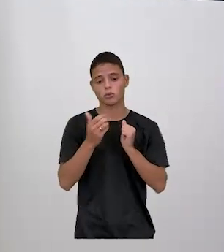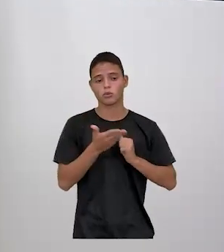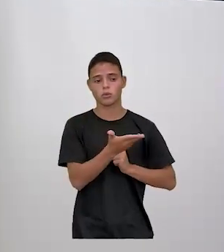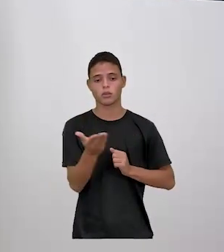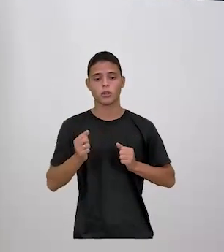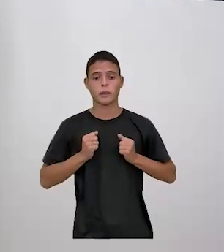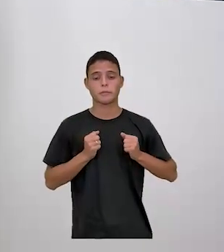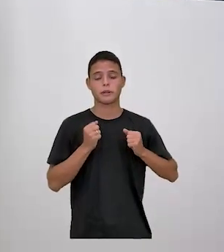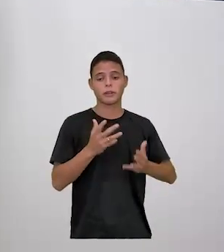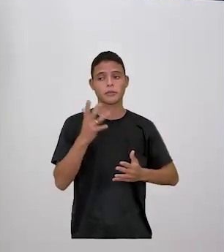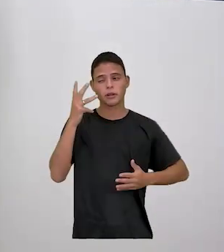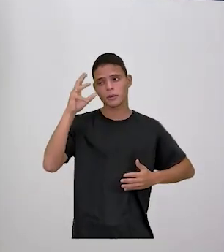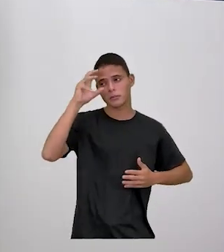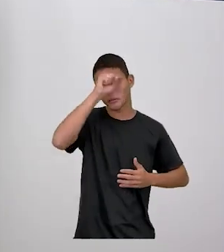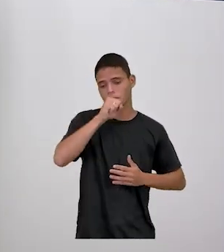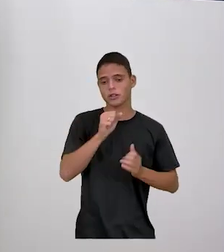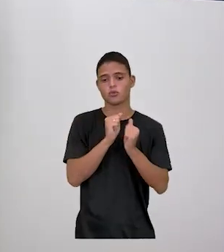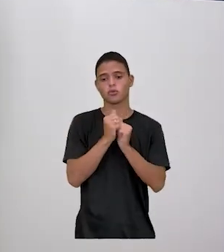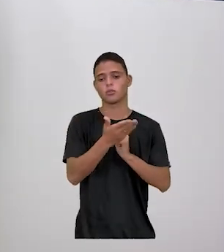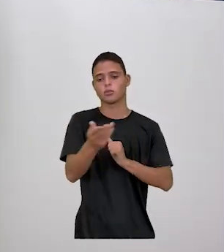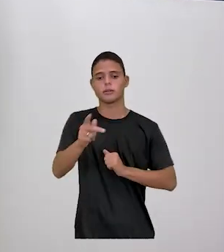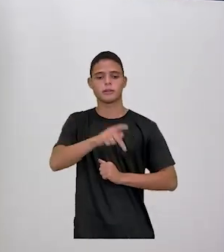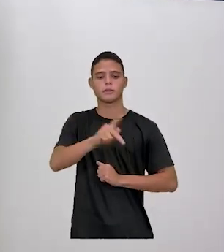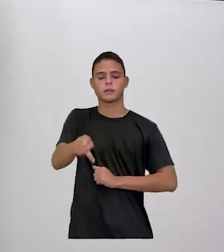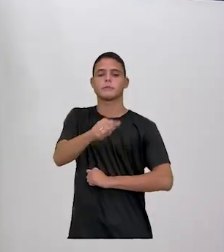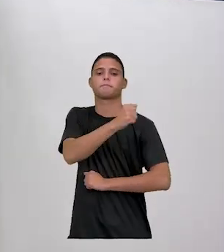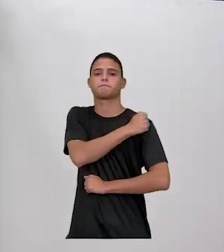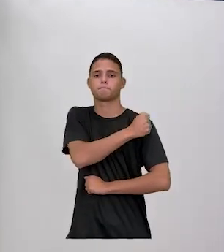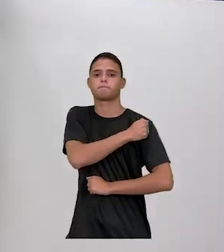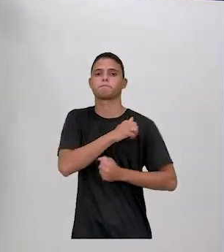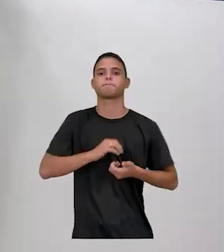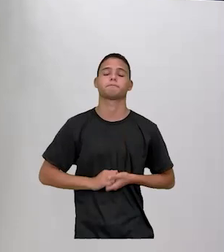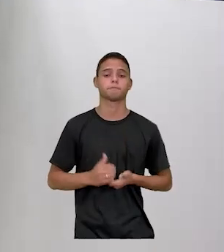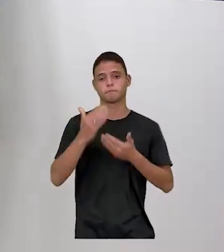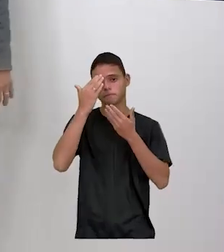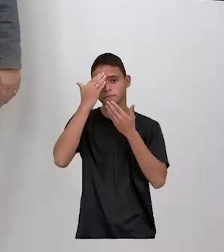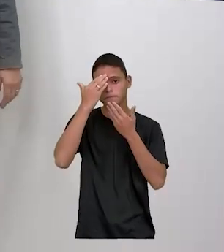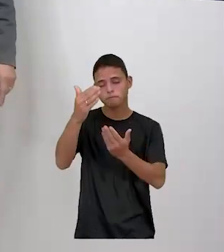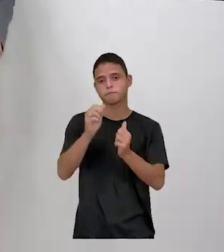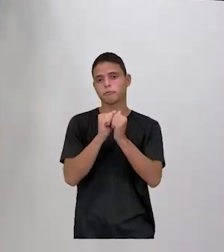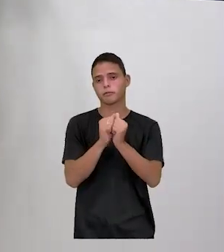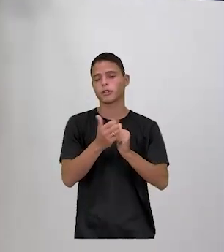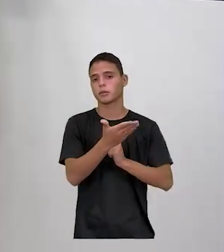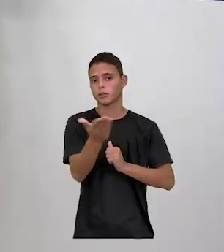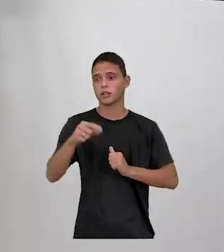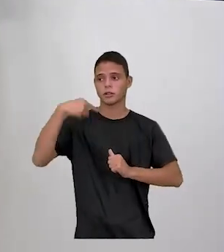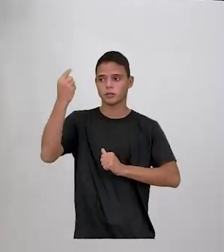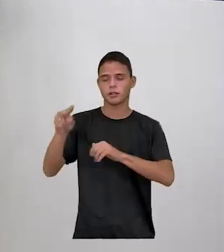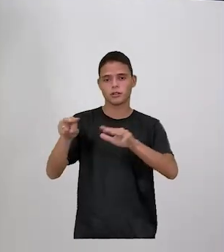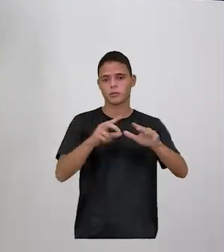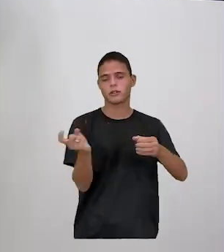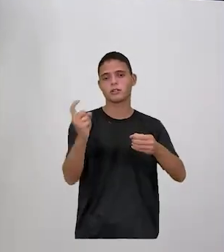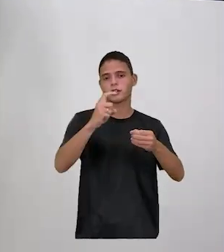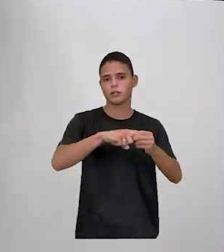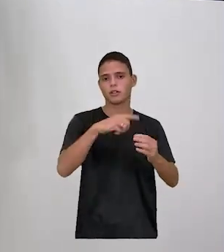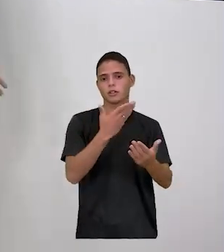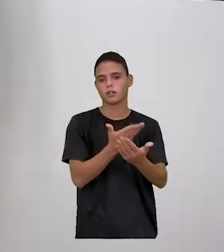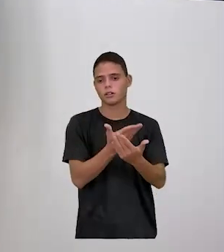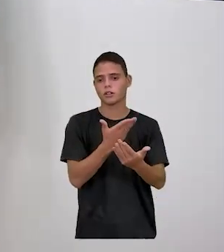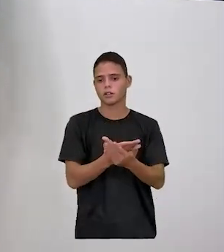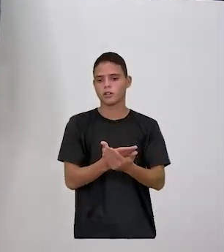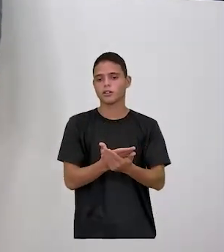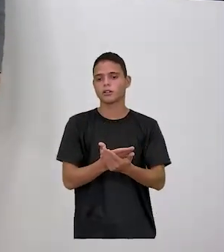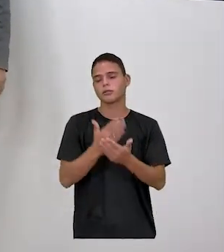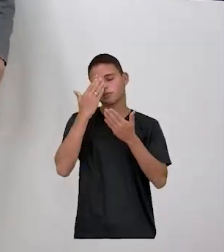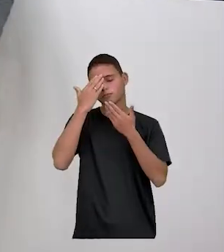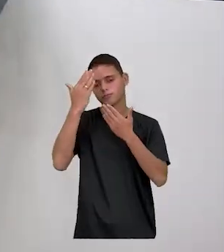aprender bastante com vocês, alunos, professores e com o professor Mauro, claro. Pessoal, foi um prazer estar com vocês. Semana que vem voltamos com mais aulas de retomada e